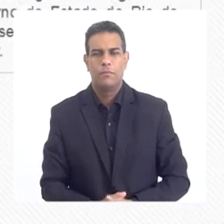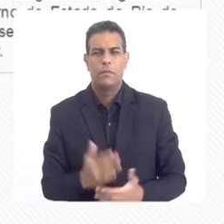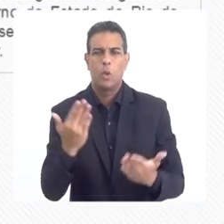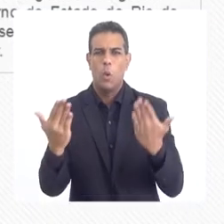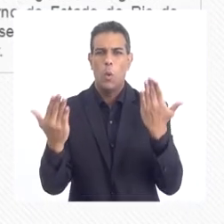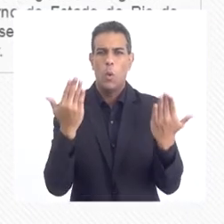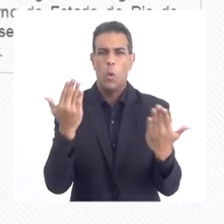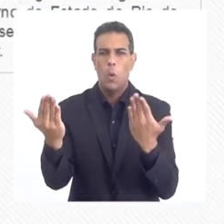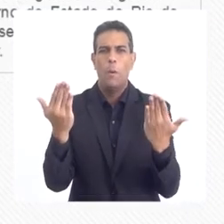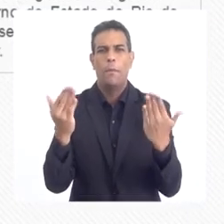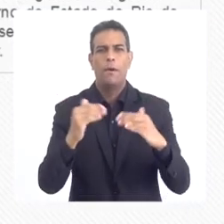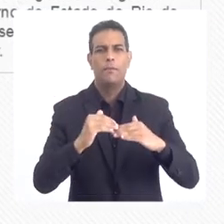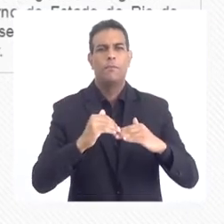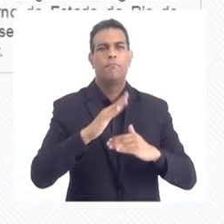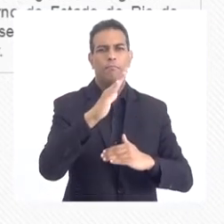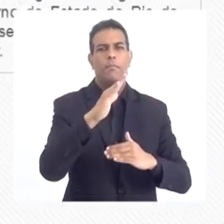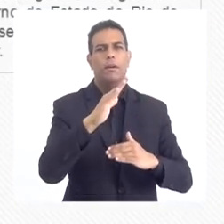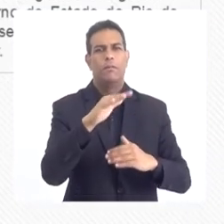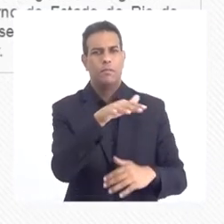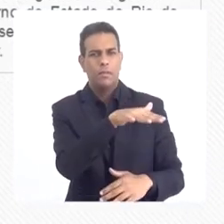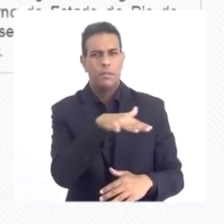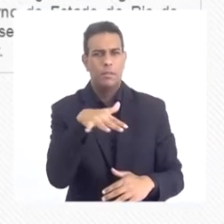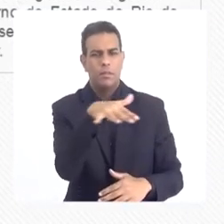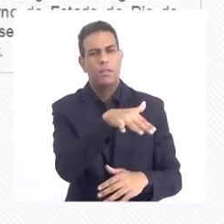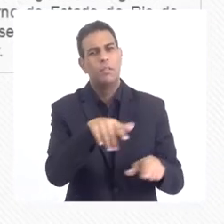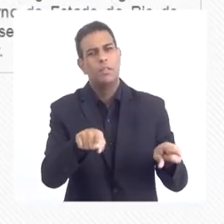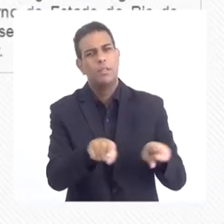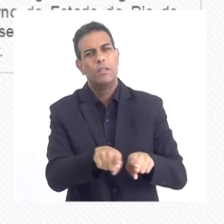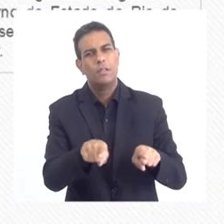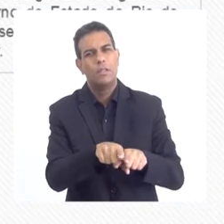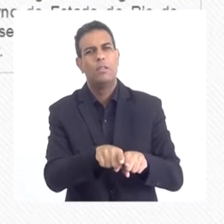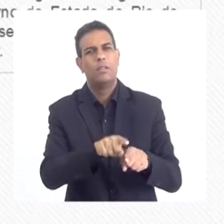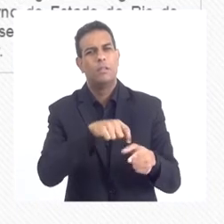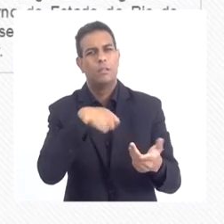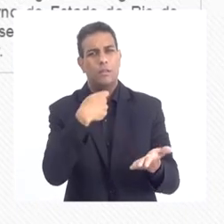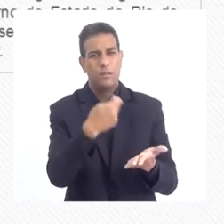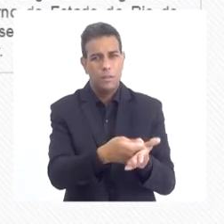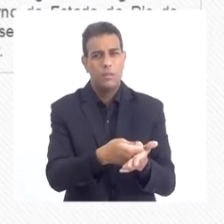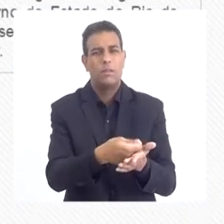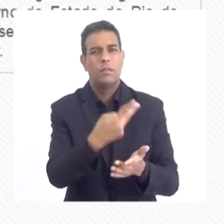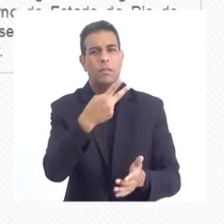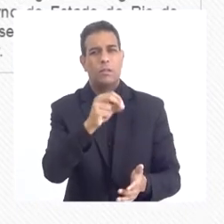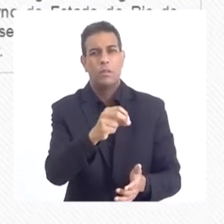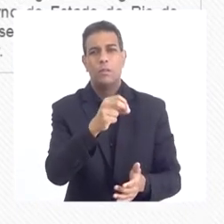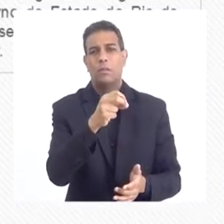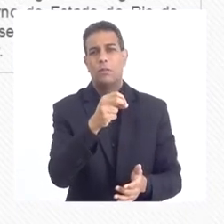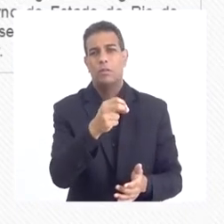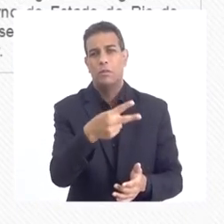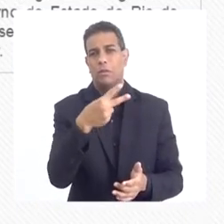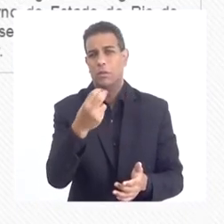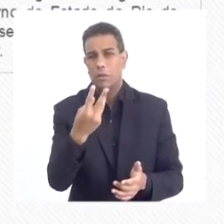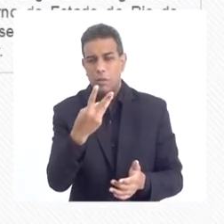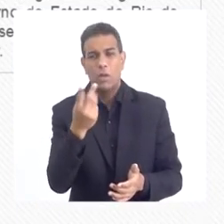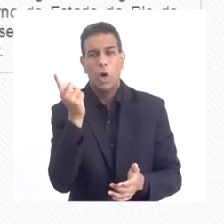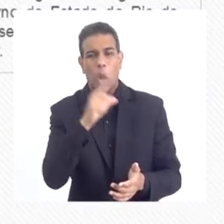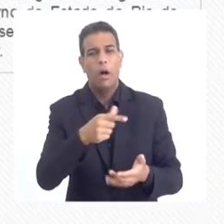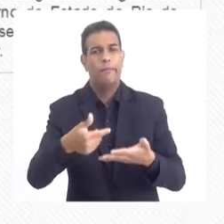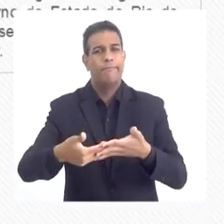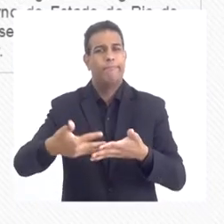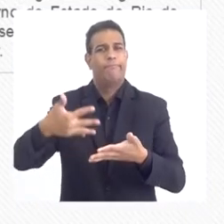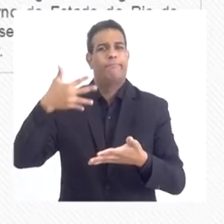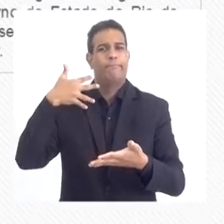comparativo, né, com o saldo que a gente tinha 14, de onde vieram. A gente pagou de 2020 3 bilhões, pago de anos anteriores